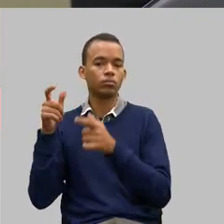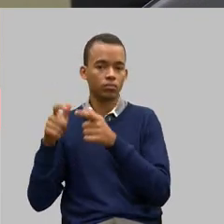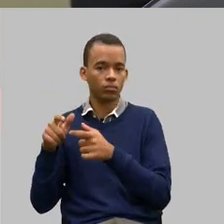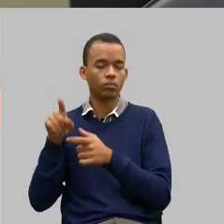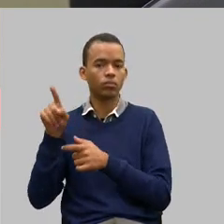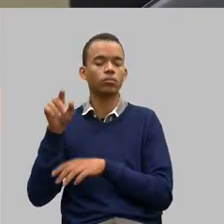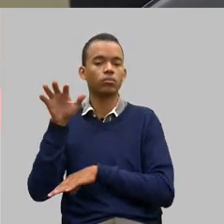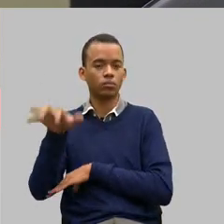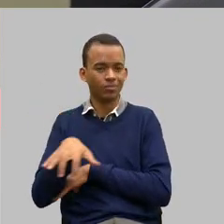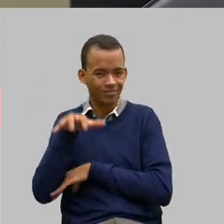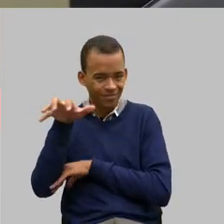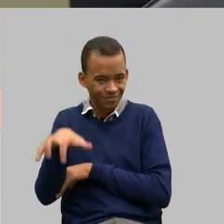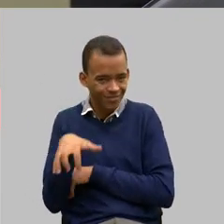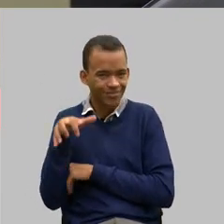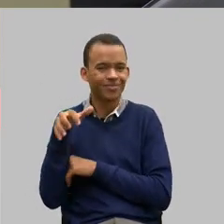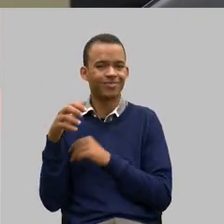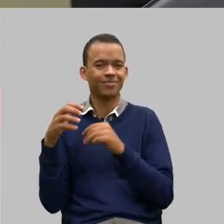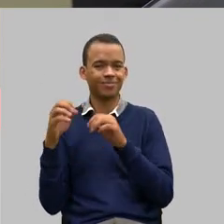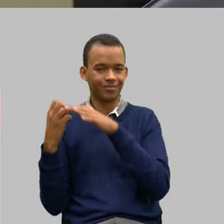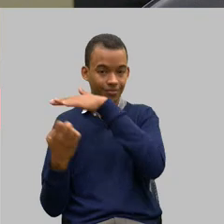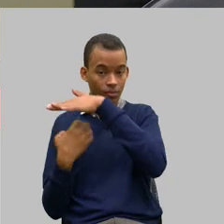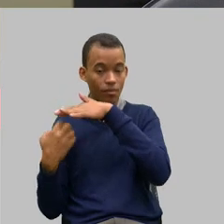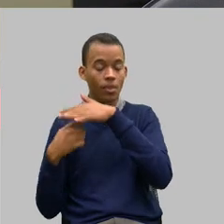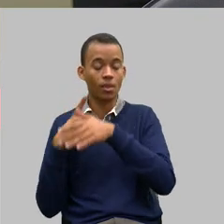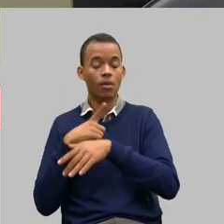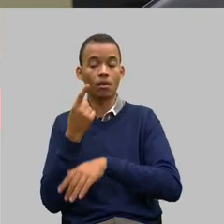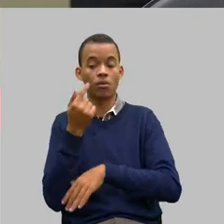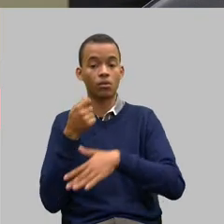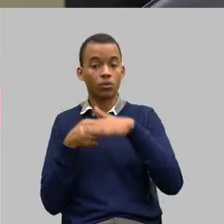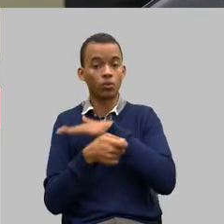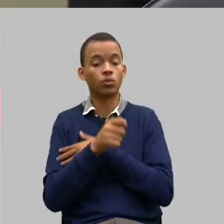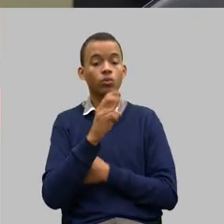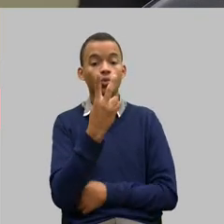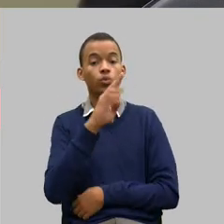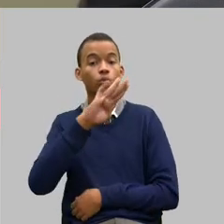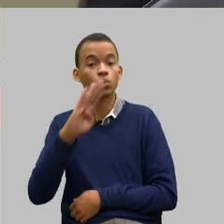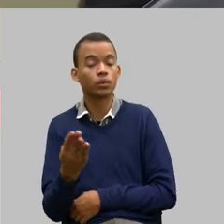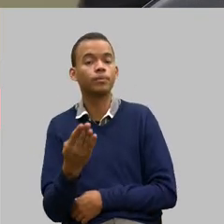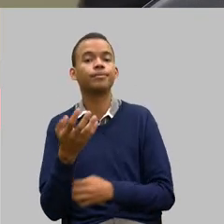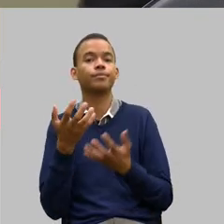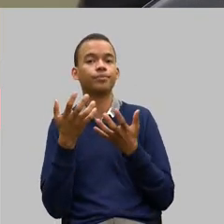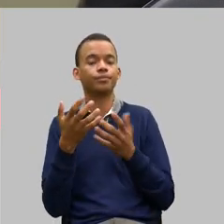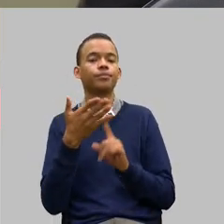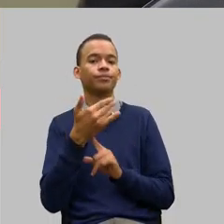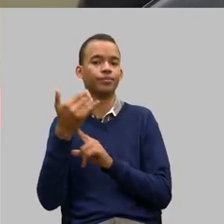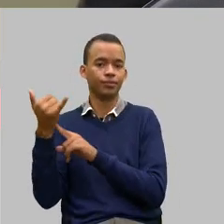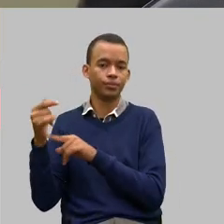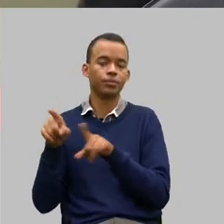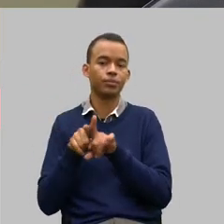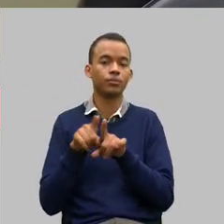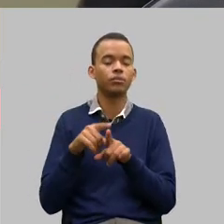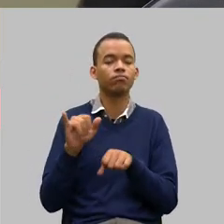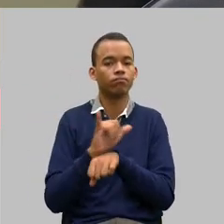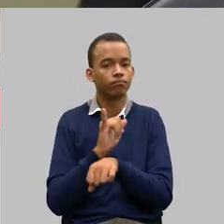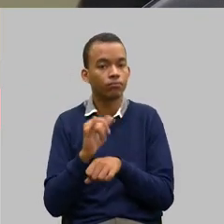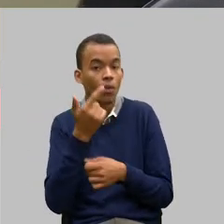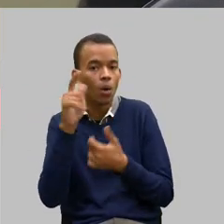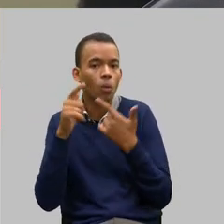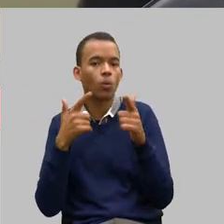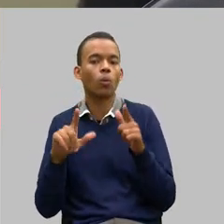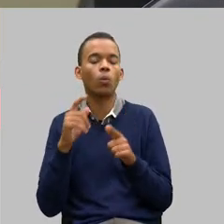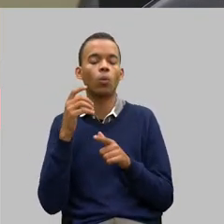mineração que fez um investimento de R bilhões de reais na busca de Tecnologia de alternativa para as